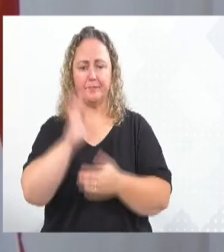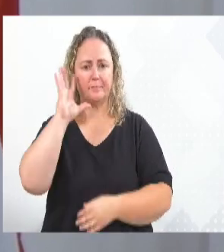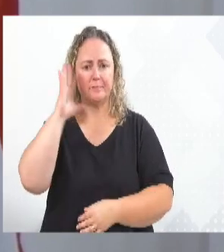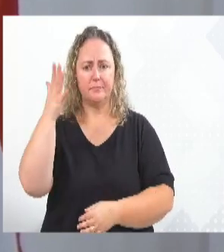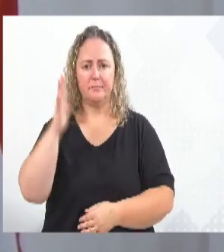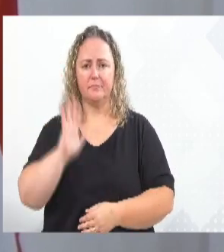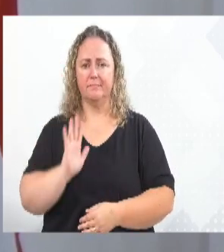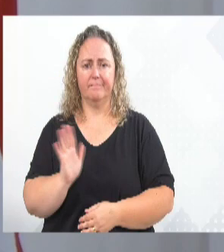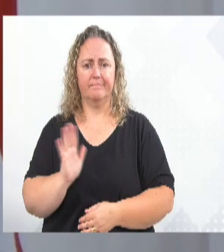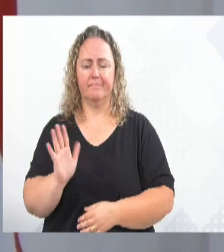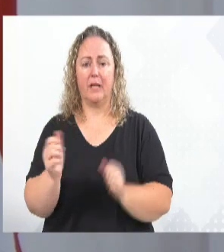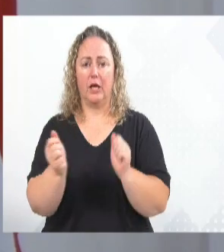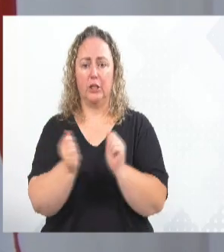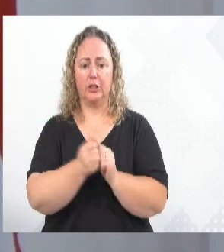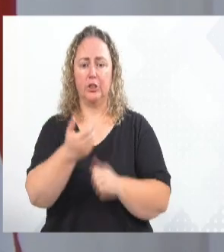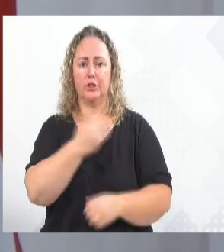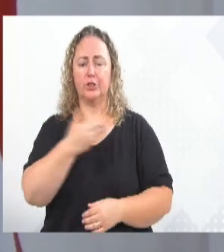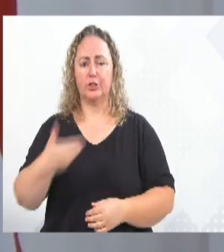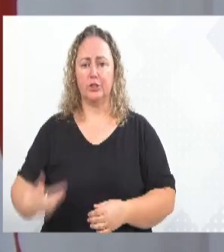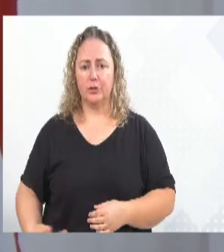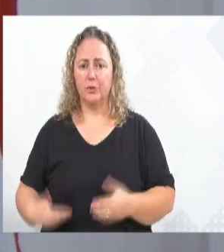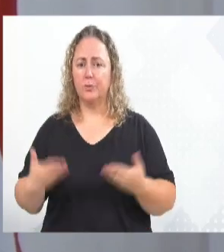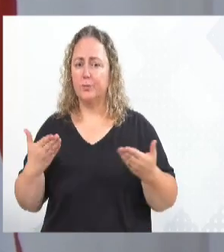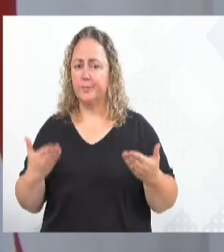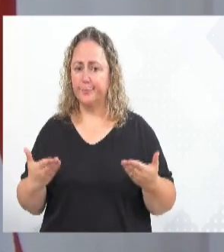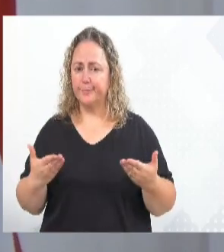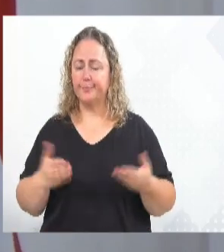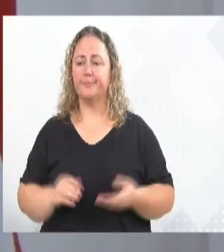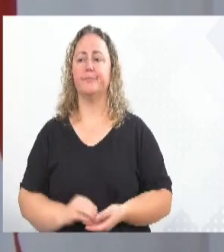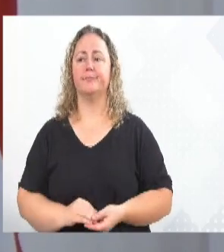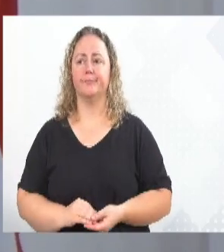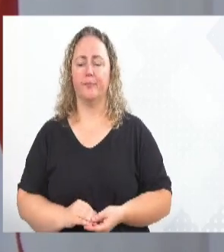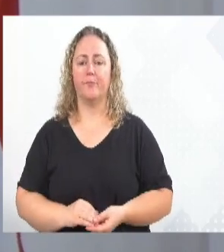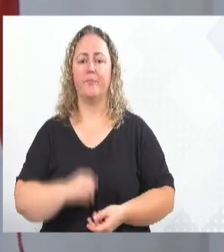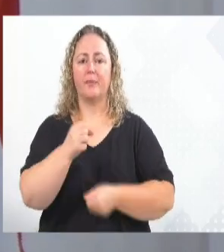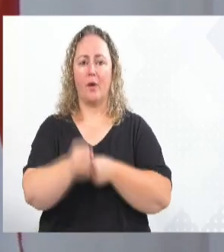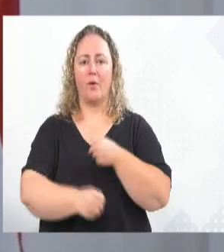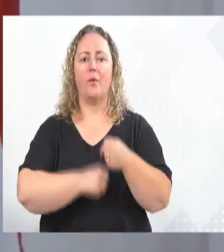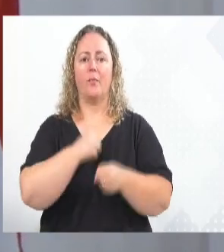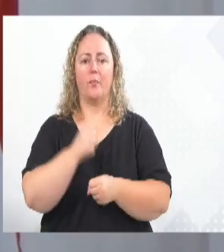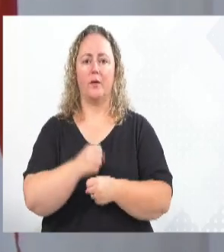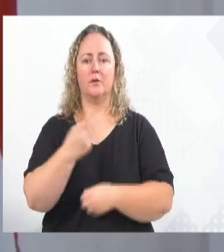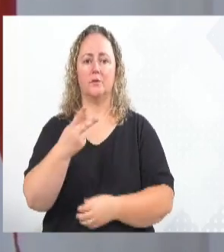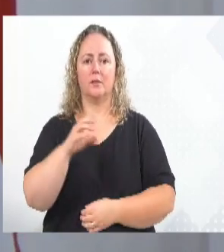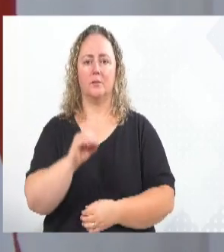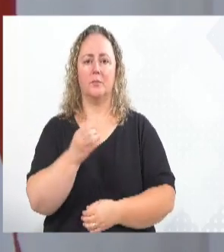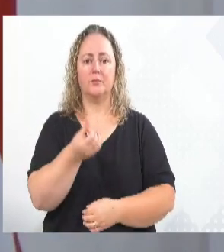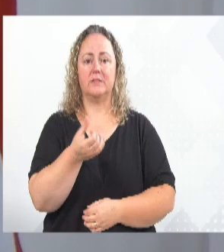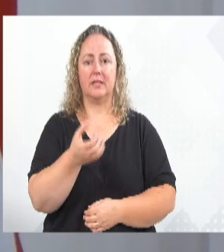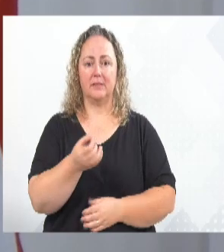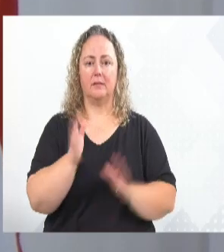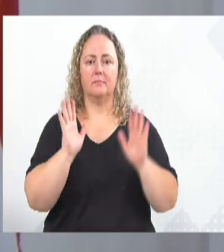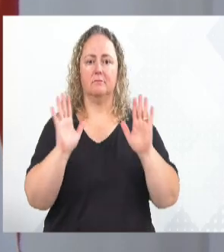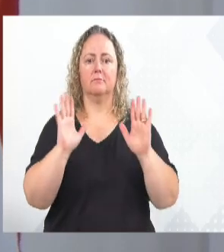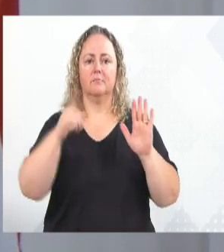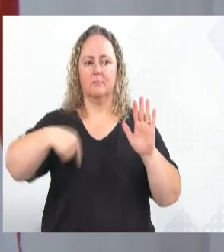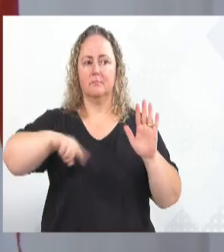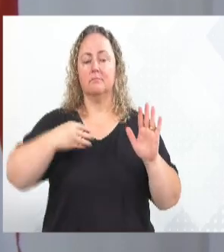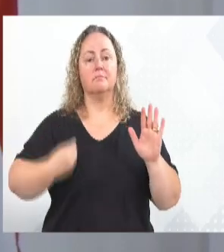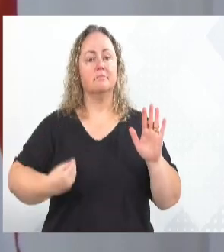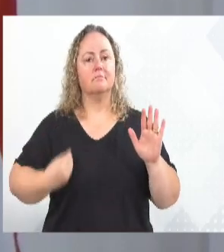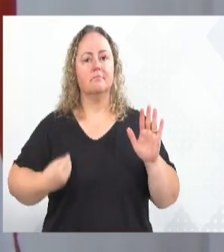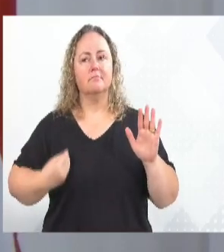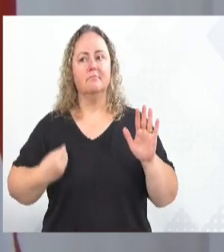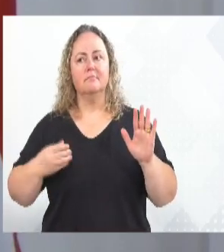com os nossos governantes, em 2060, que a grande maioria de nós vão estar aqui, se Deus quiser ainda, né?